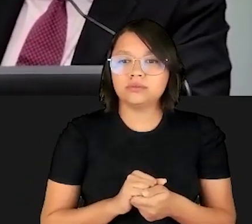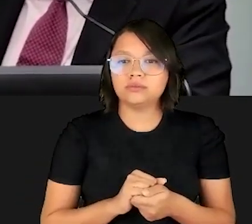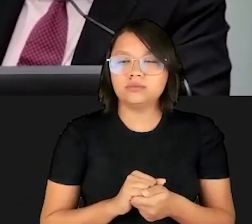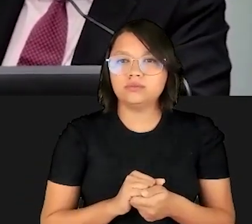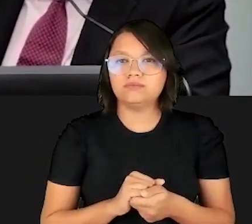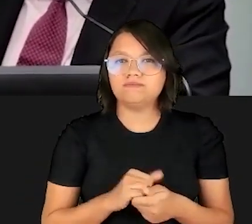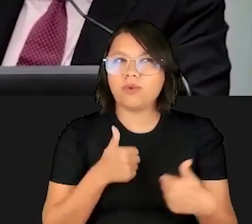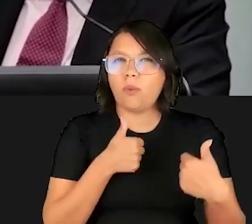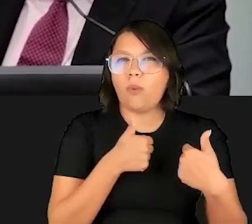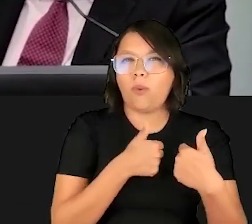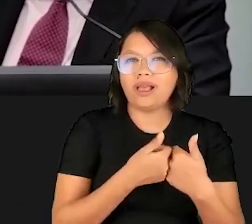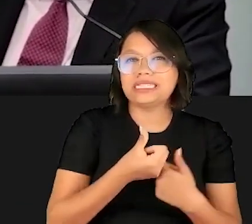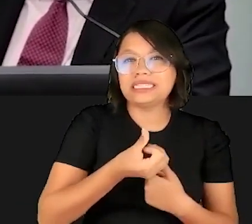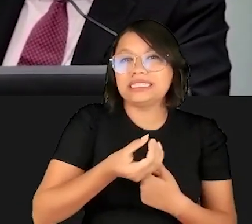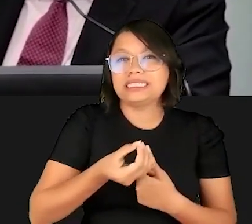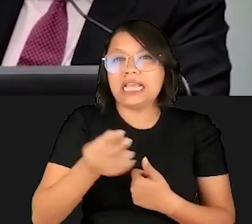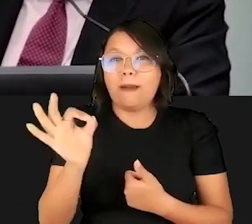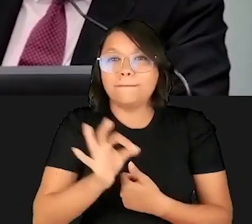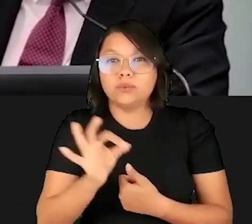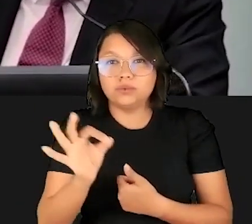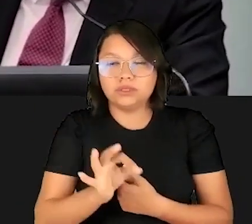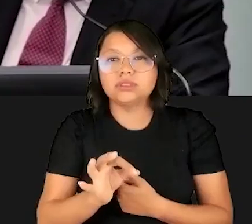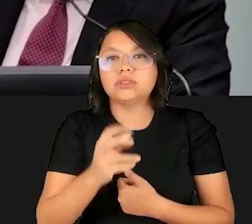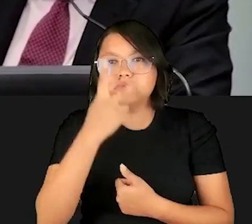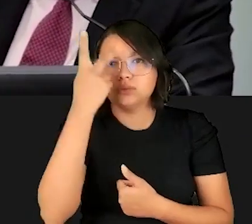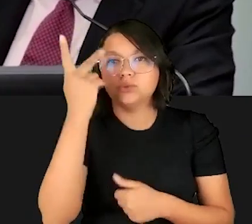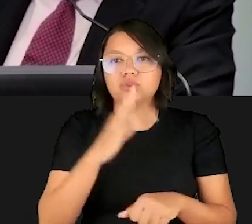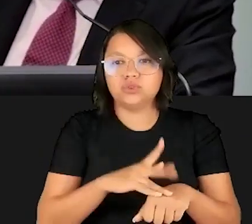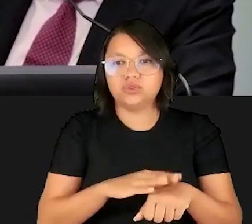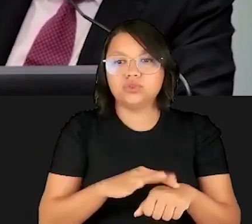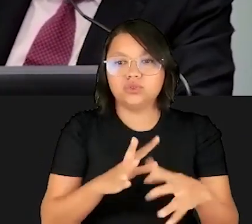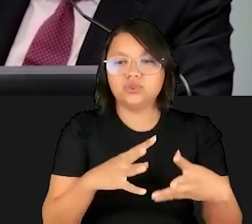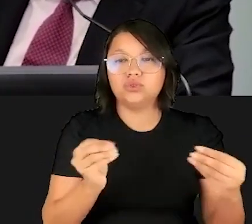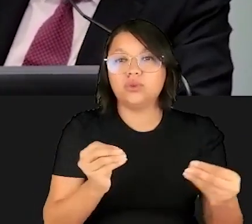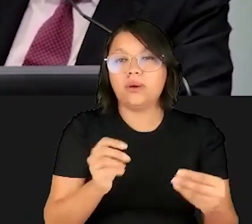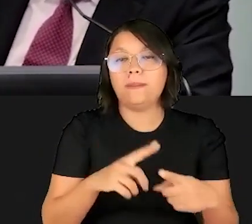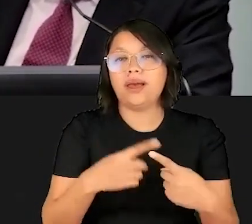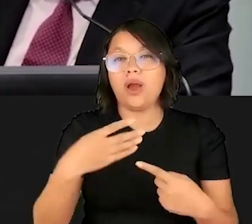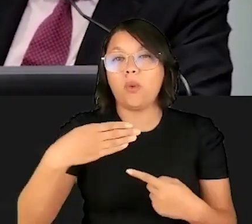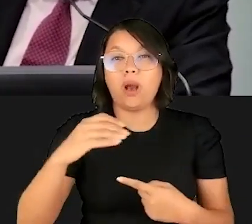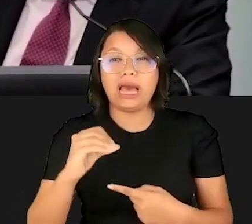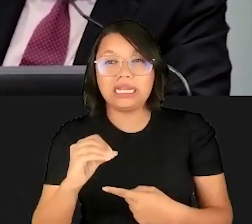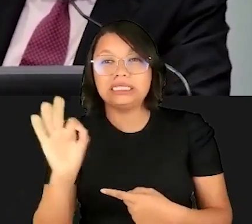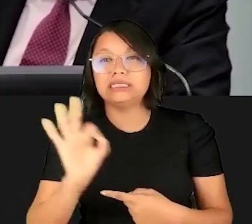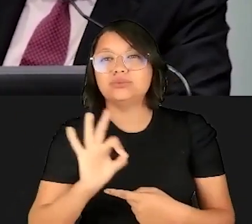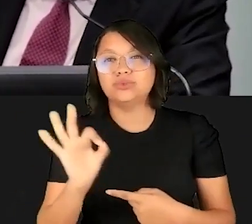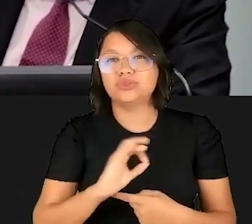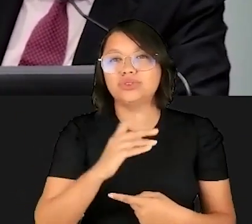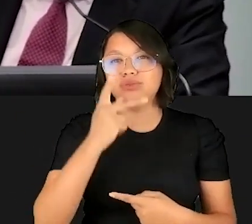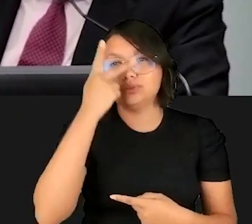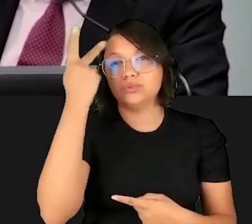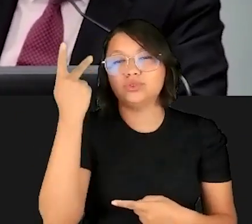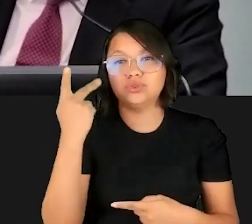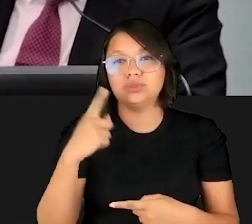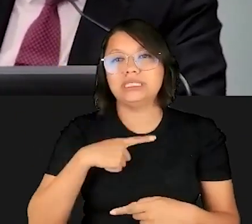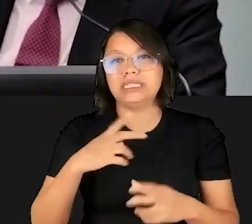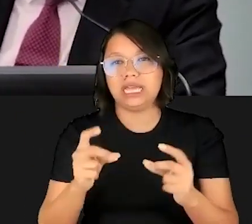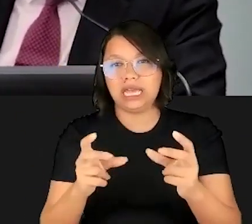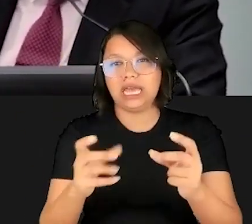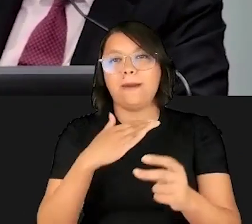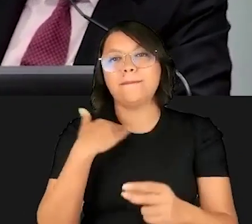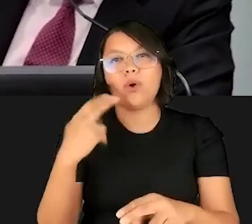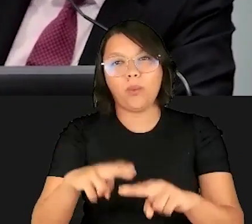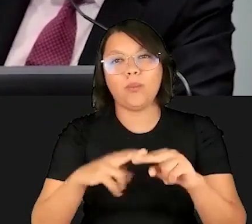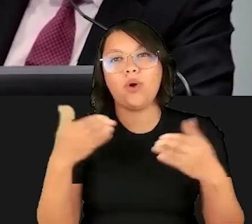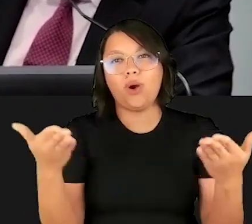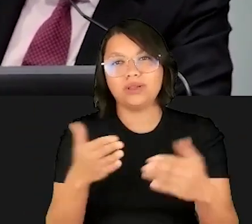aproximadamente 60% dos pacientes, talvez um pouquinho menos, e 40 e poucos por cento dos pacientes que têm câncer ainda falecem da doença.